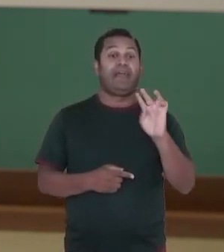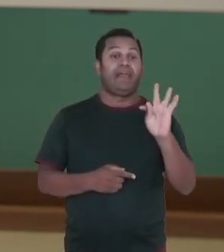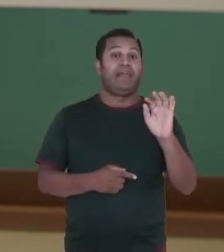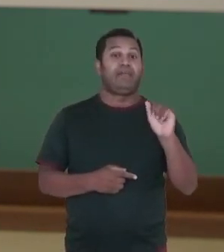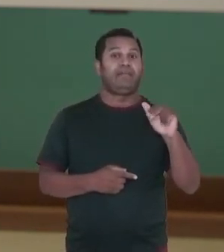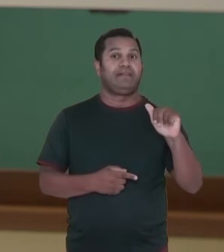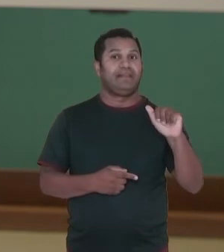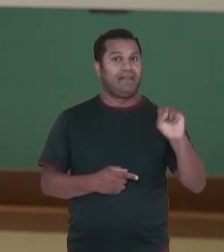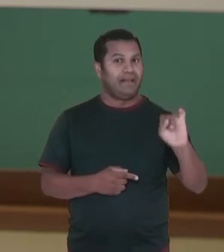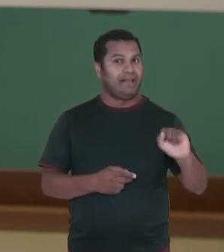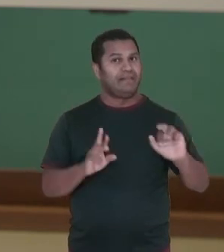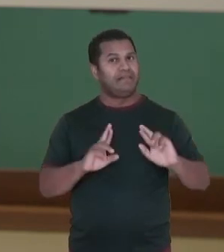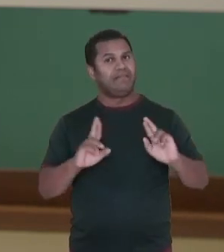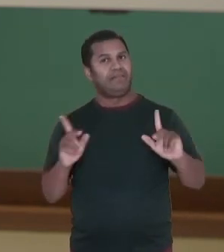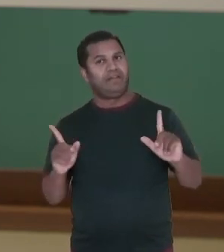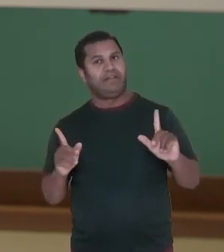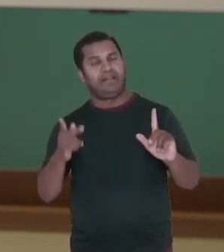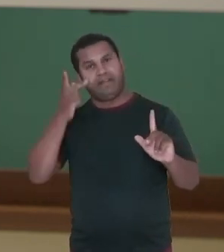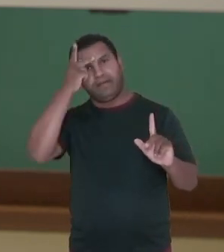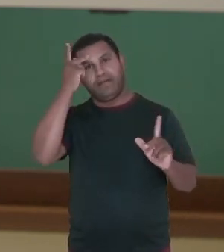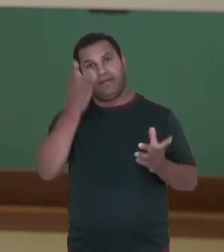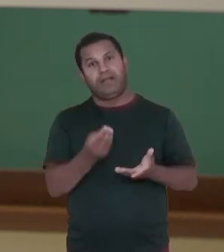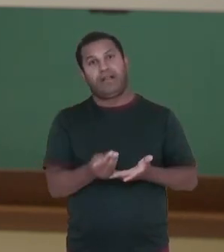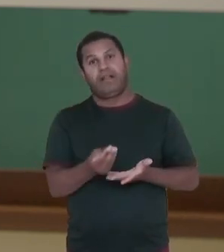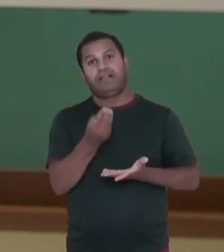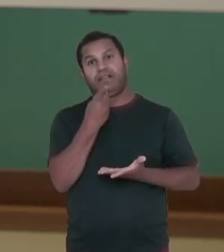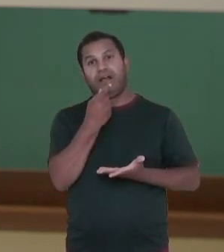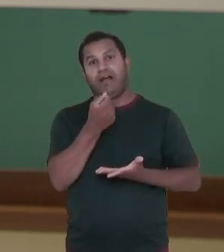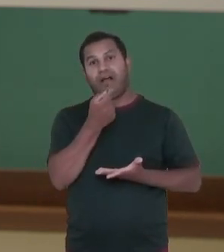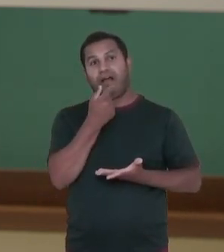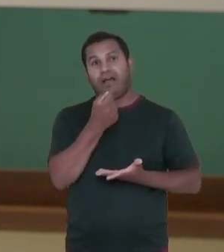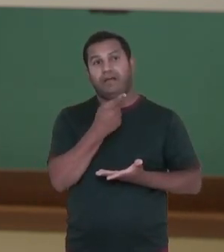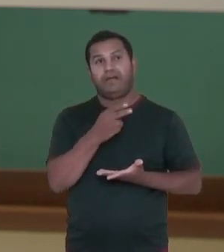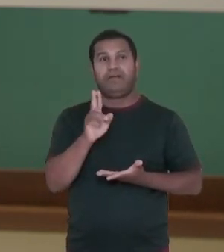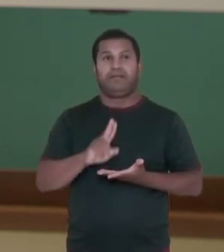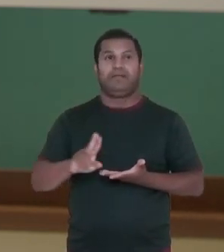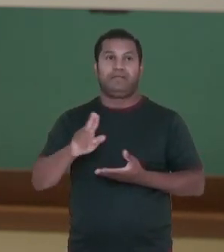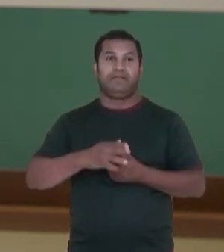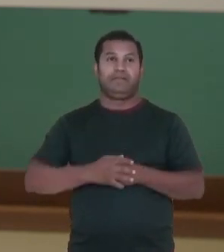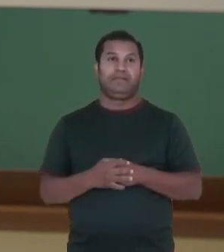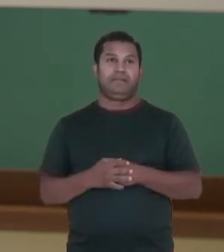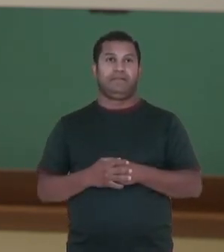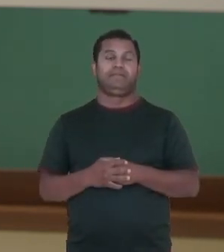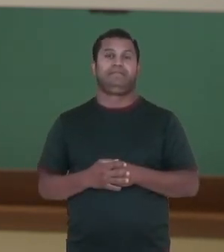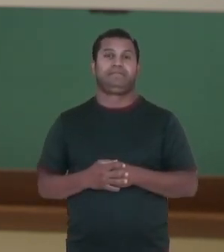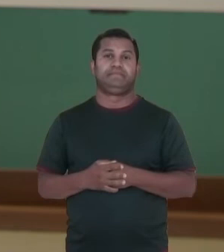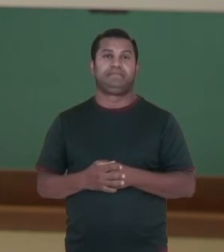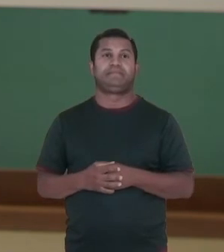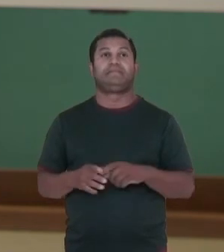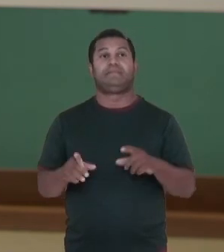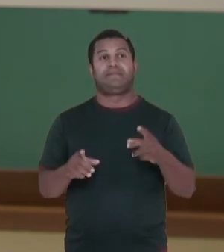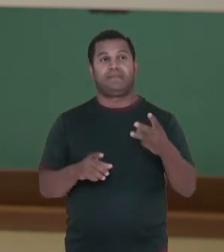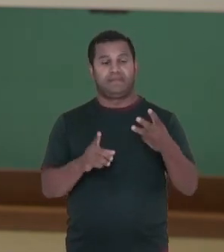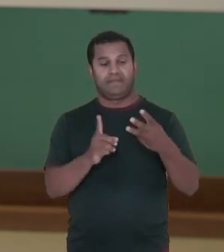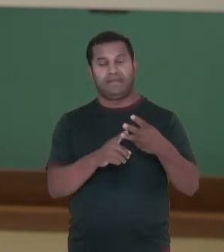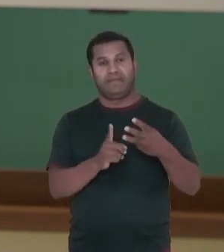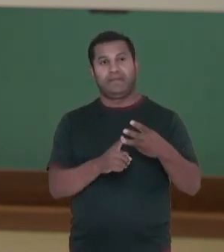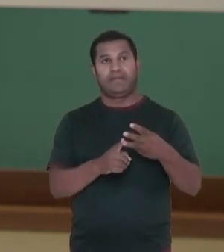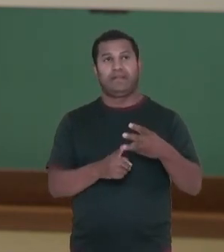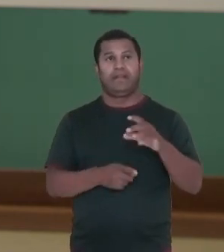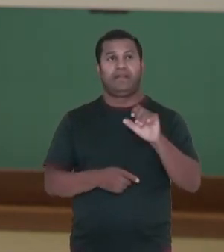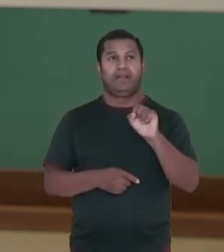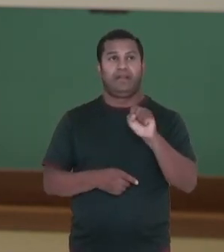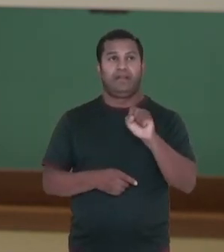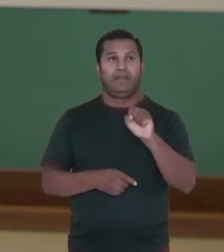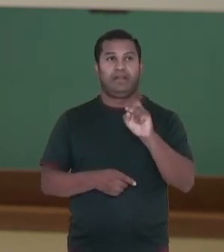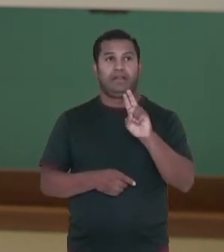para matar, levar esse indivíduo à morte, né? E o suicídio assistido? O suicídio assistido é quando a pessoa